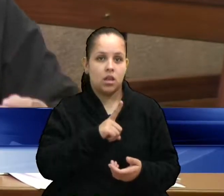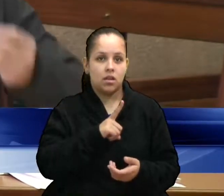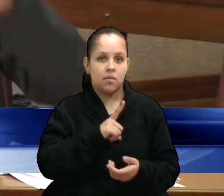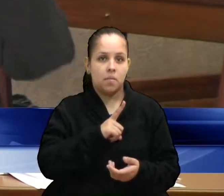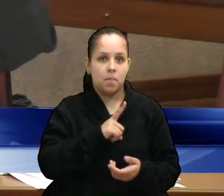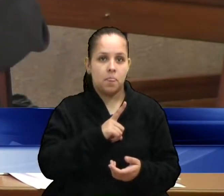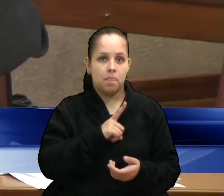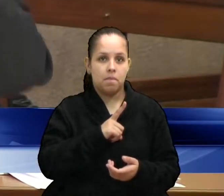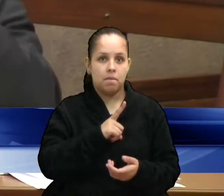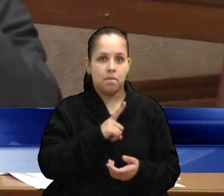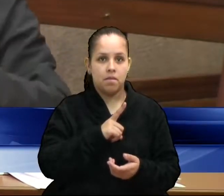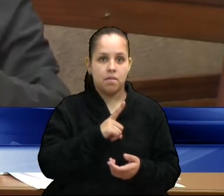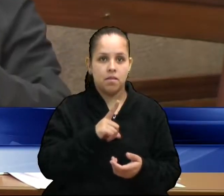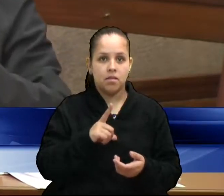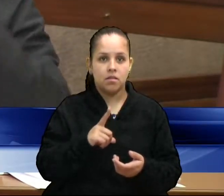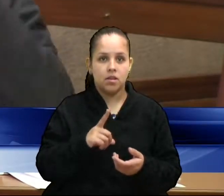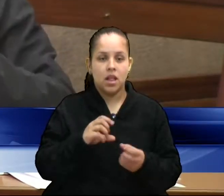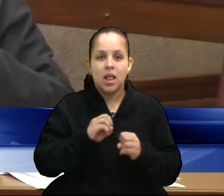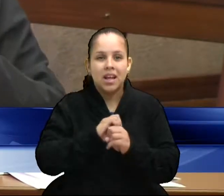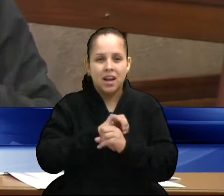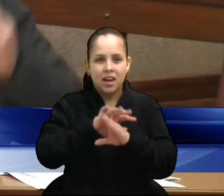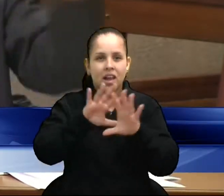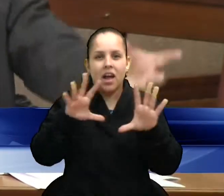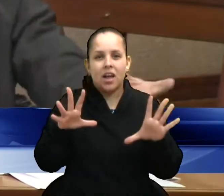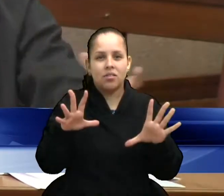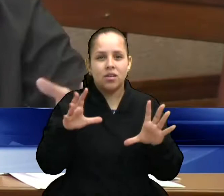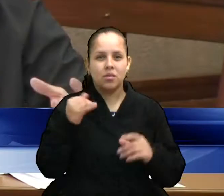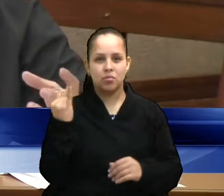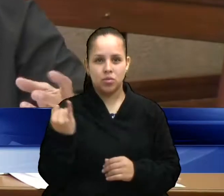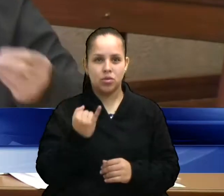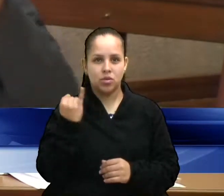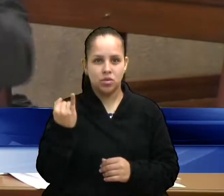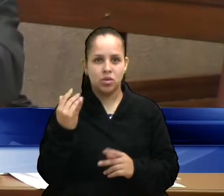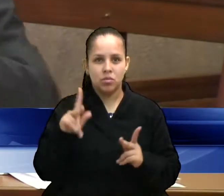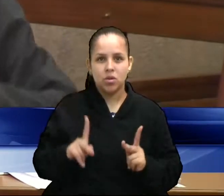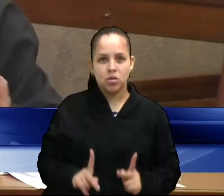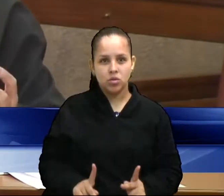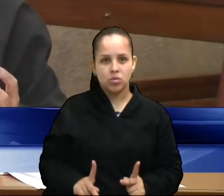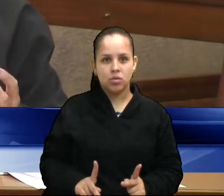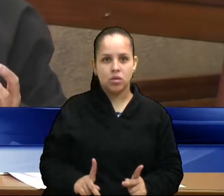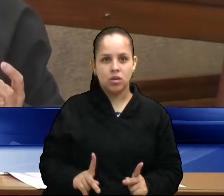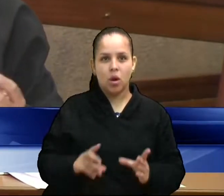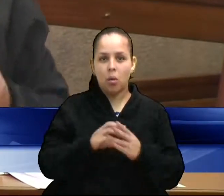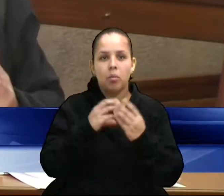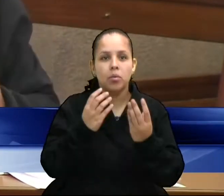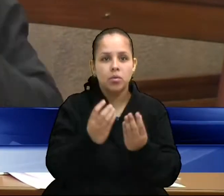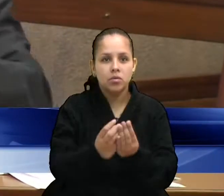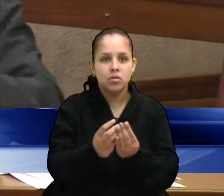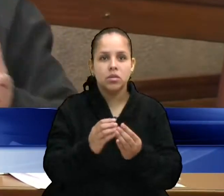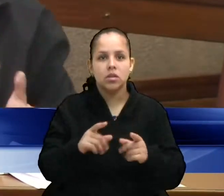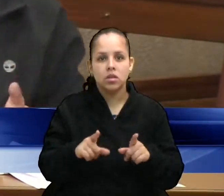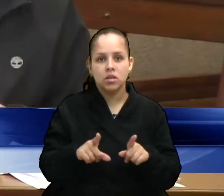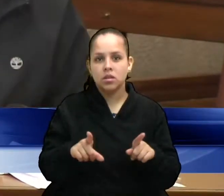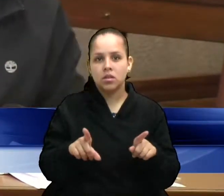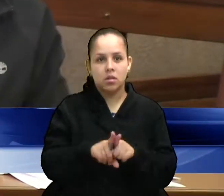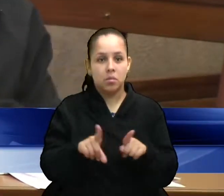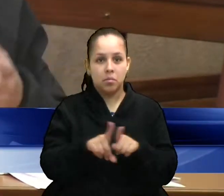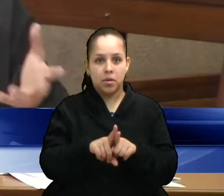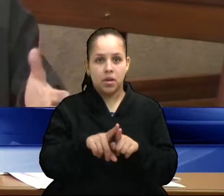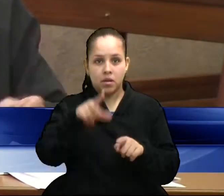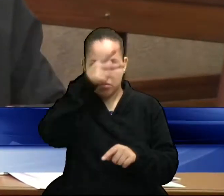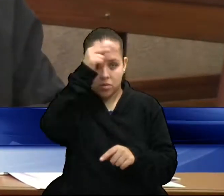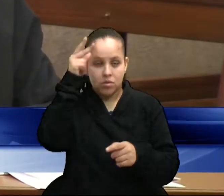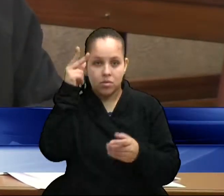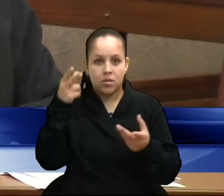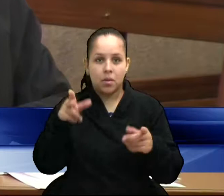é a transparência que interessa a quem vem operar, a sociedade, e interessa também ao Poder Executivo, que é o gestor que vai